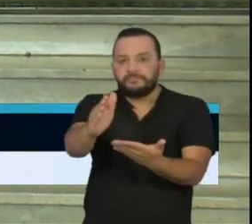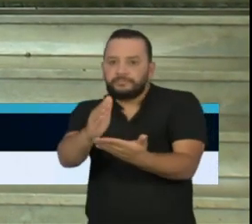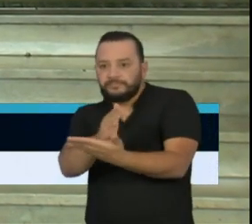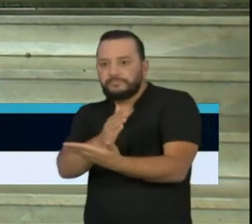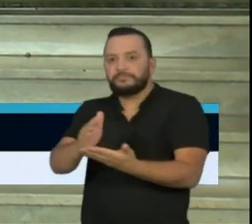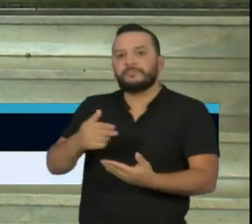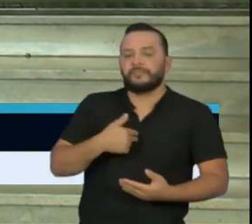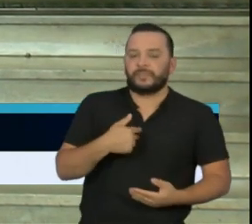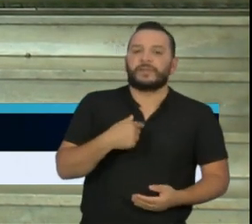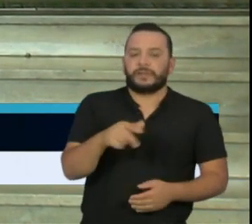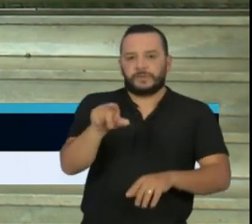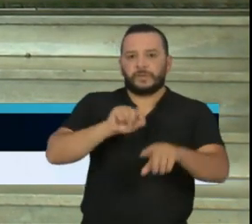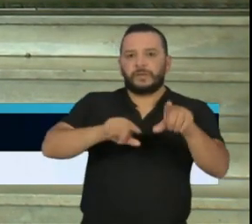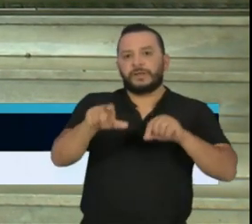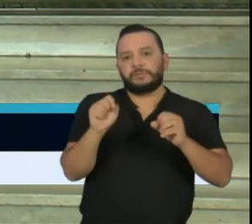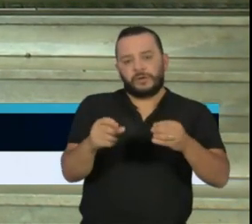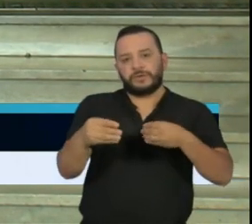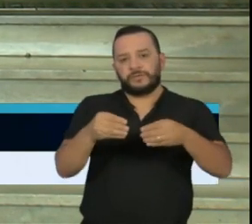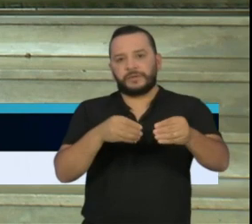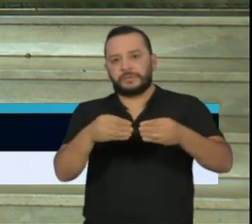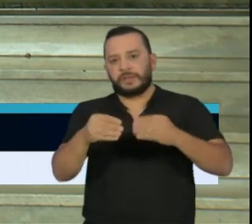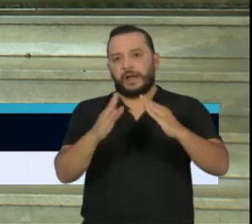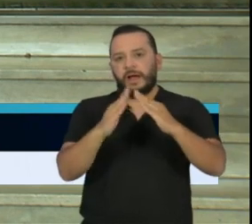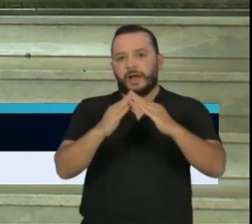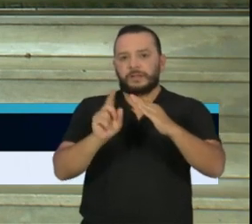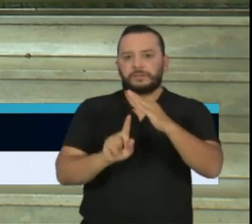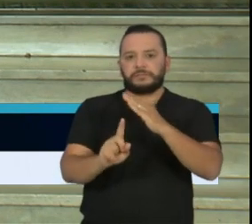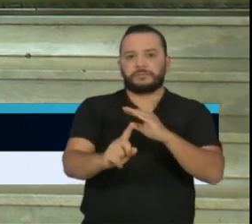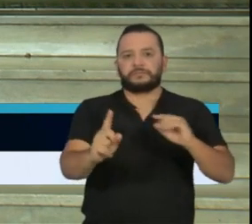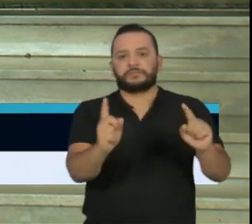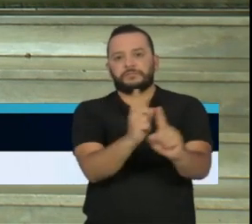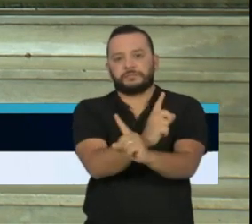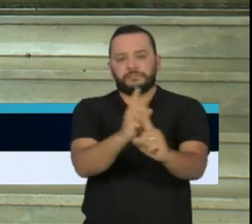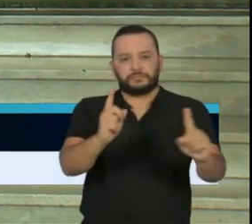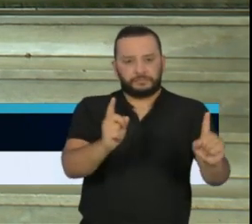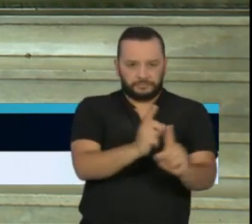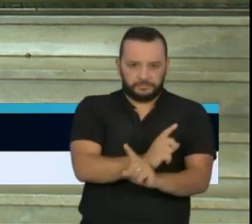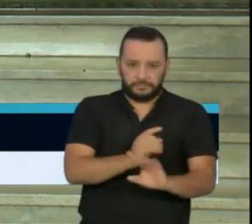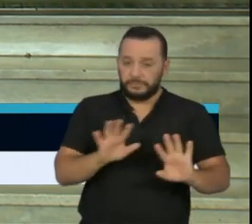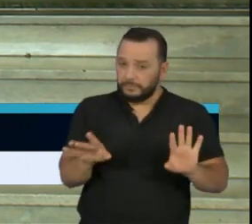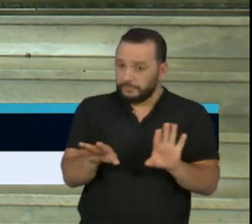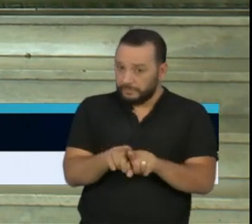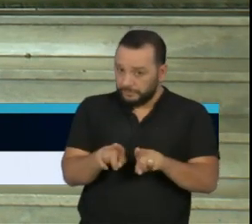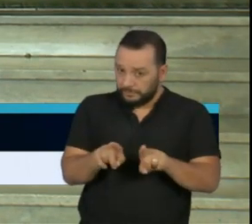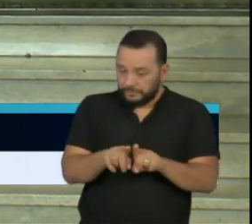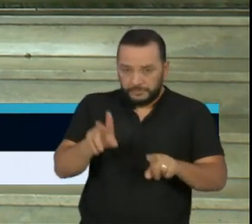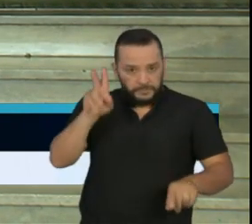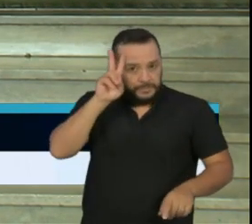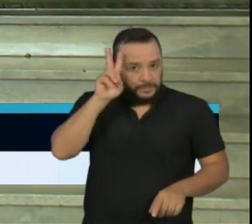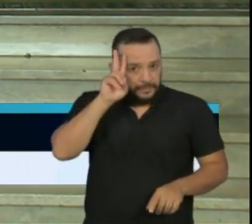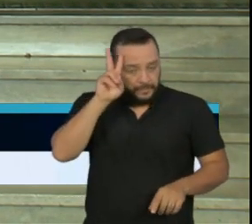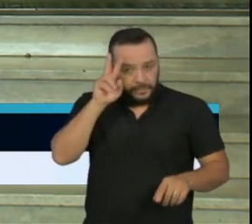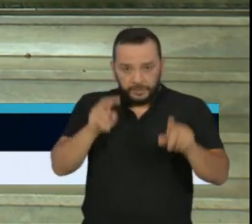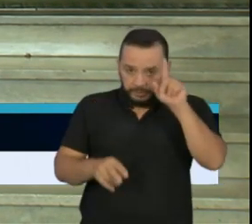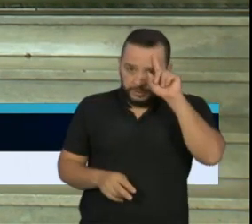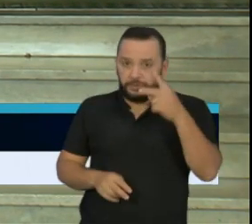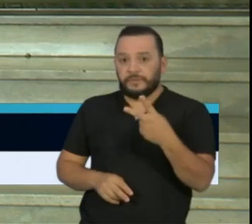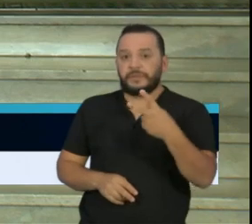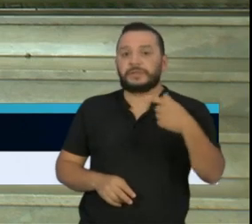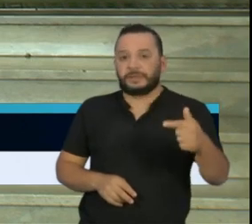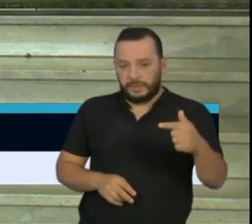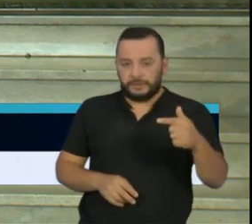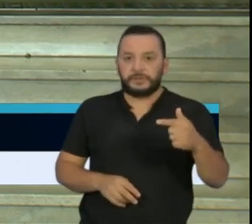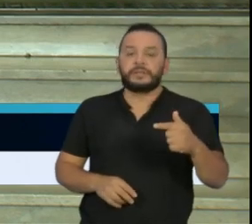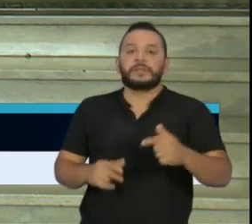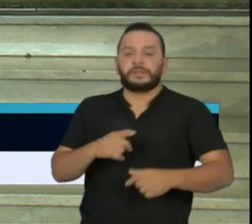estes critérios. Quero, por fim, informar que a partir da próxima segunda-feira, dia 27, faremos coletivas